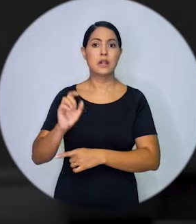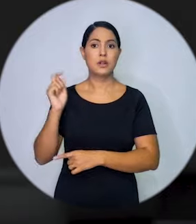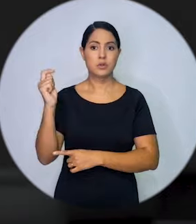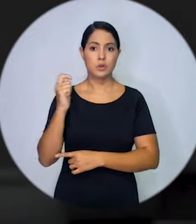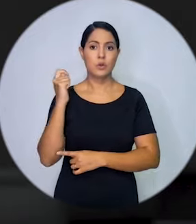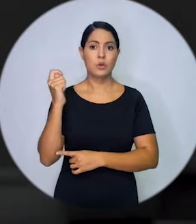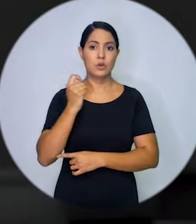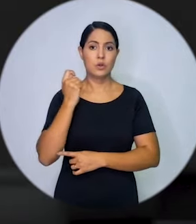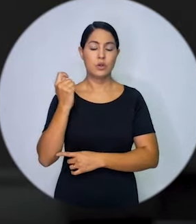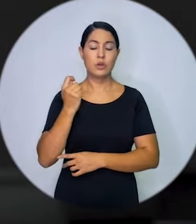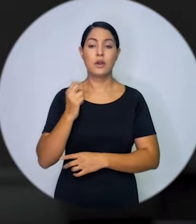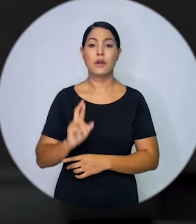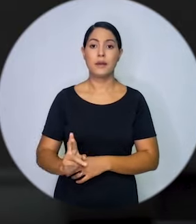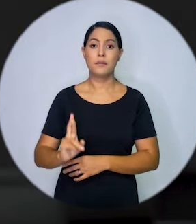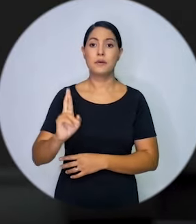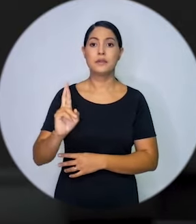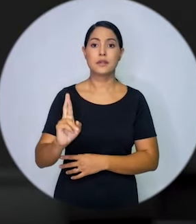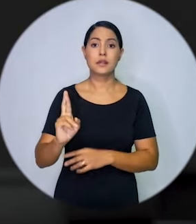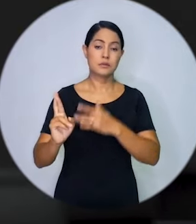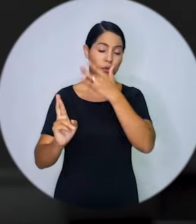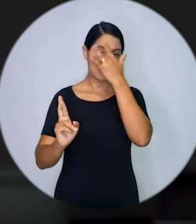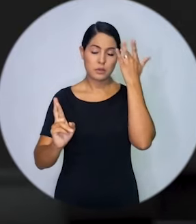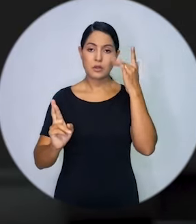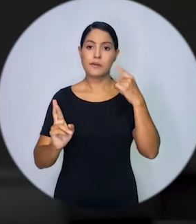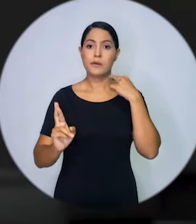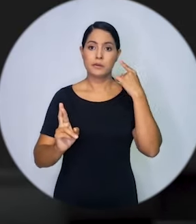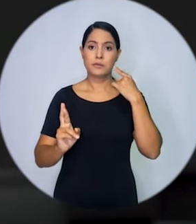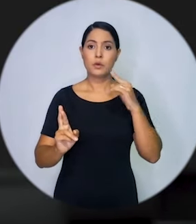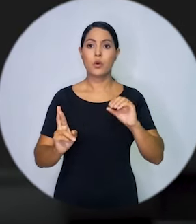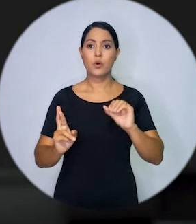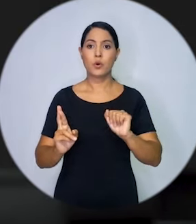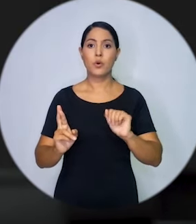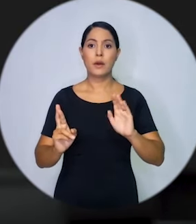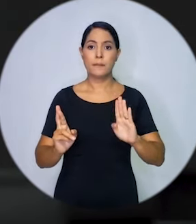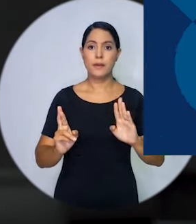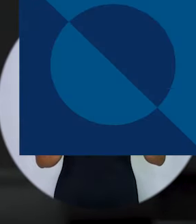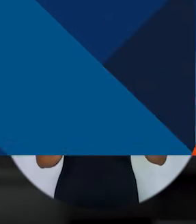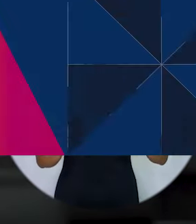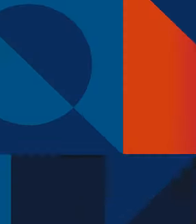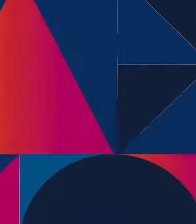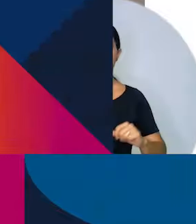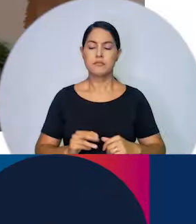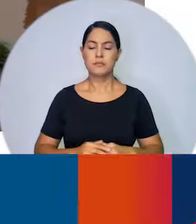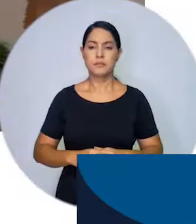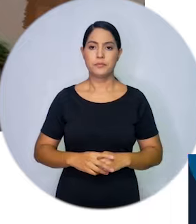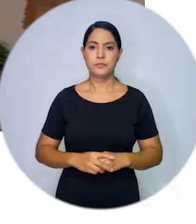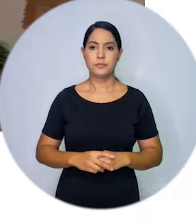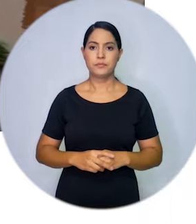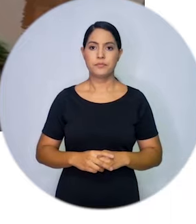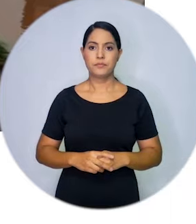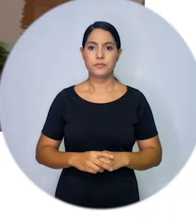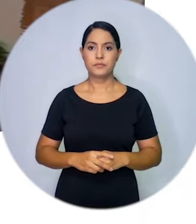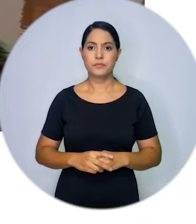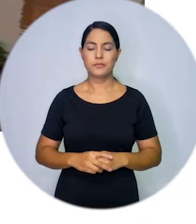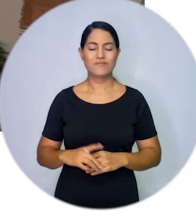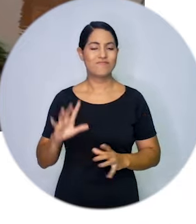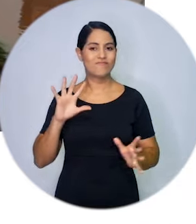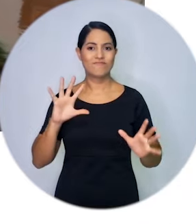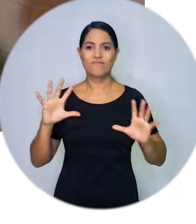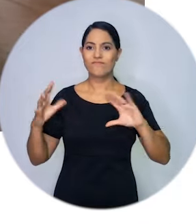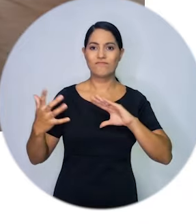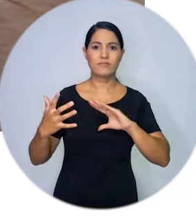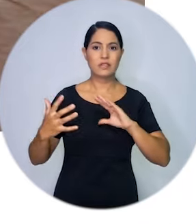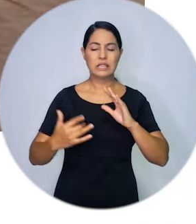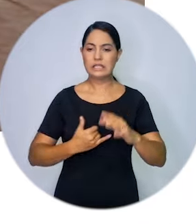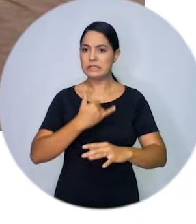no Estado, representados exclusivamente por advogados inscritos na OAB gaúcha. Tivemos um fato trágico,